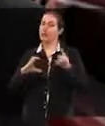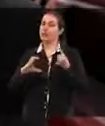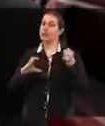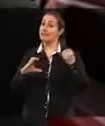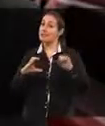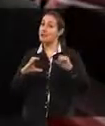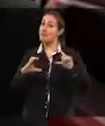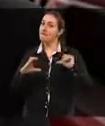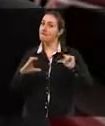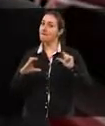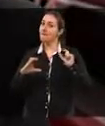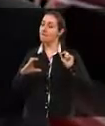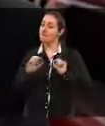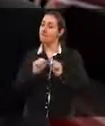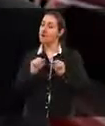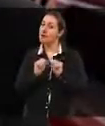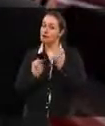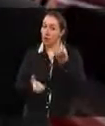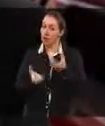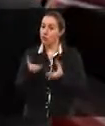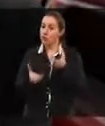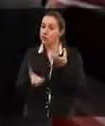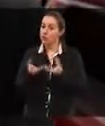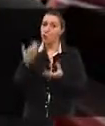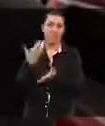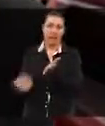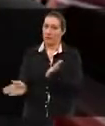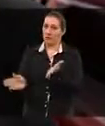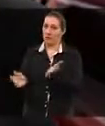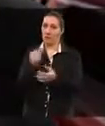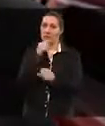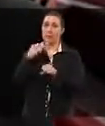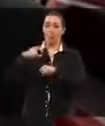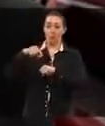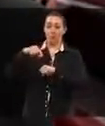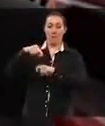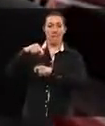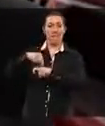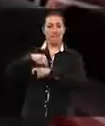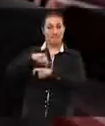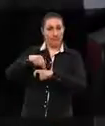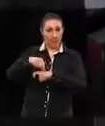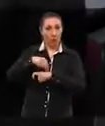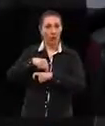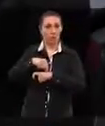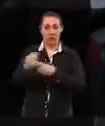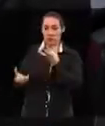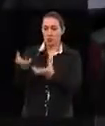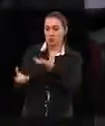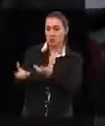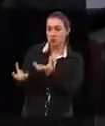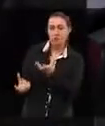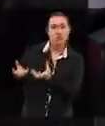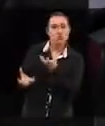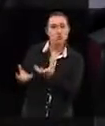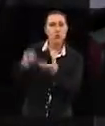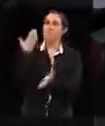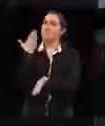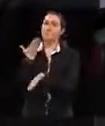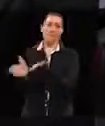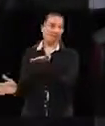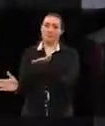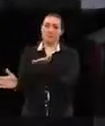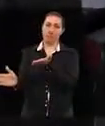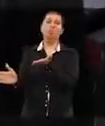vitamina muito termoestável, que a gente chama, né? Então, por exemplo, um brócolis gostoso, né? Que também é rico em vitamina C. Você cozinha bastante ele,